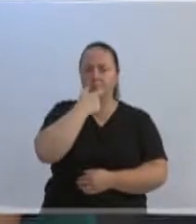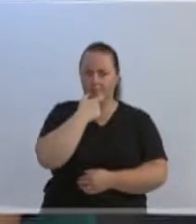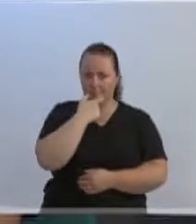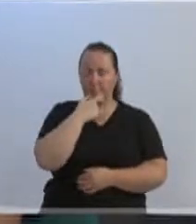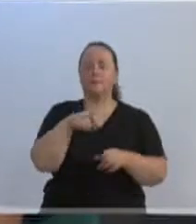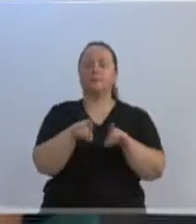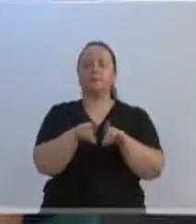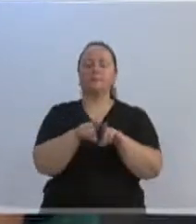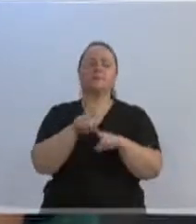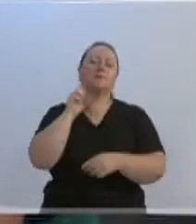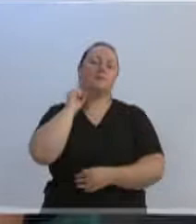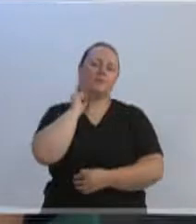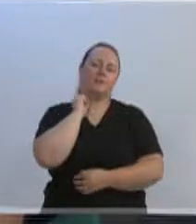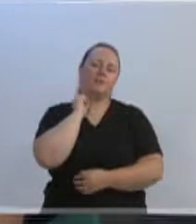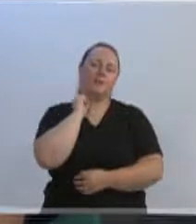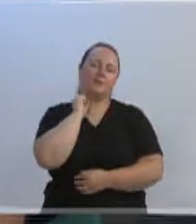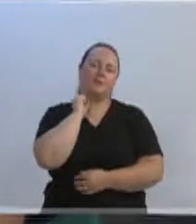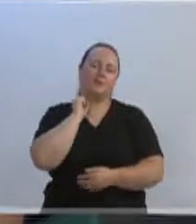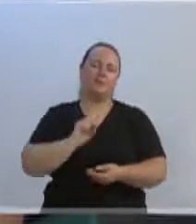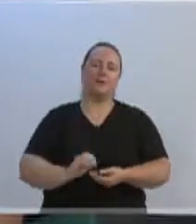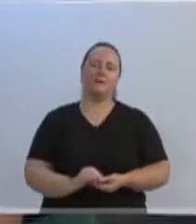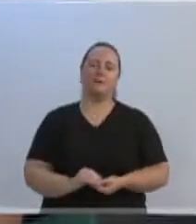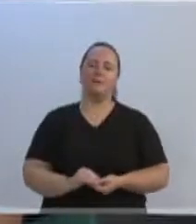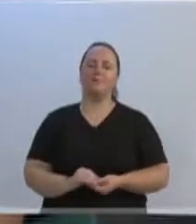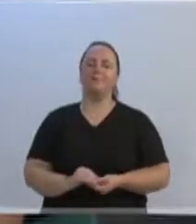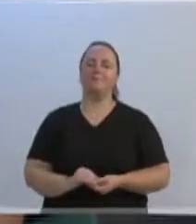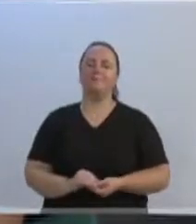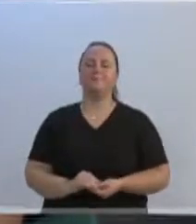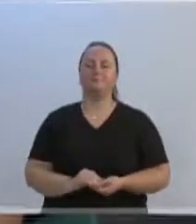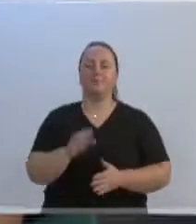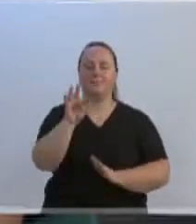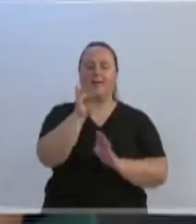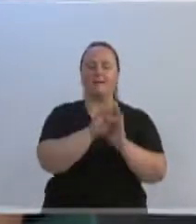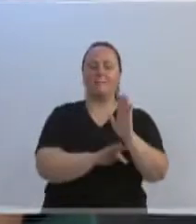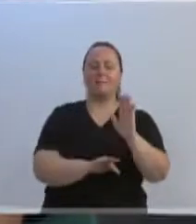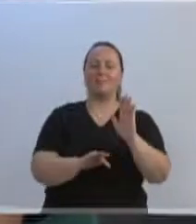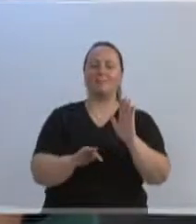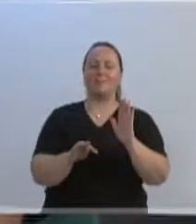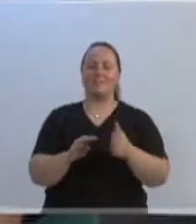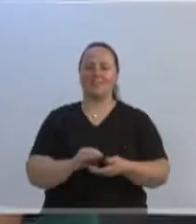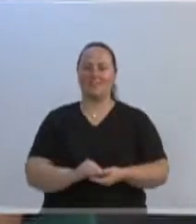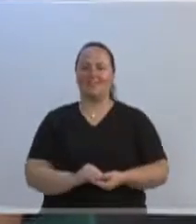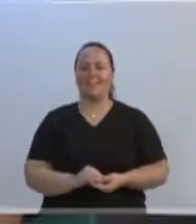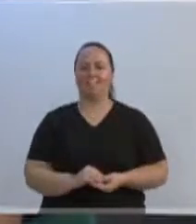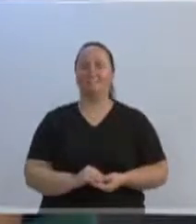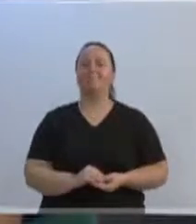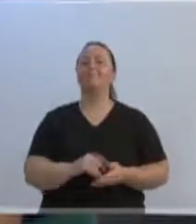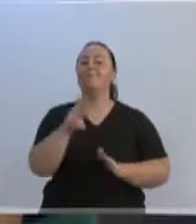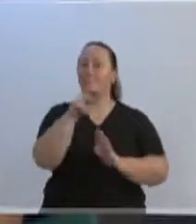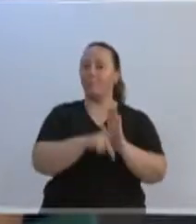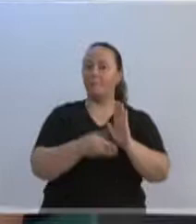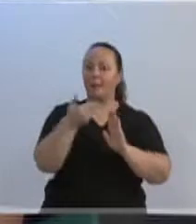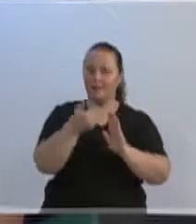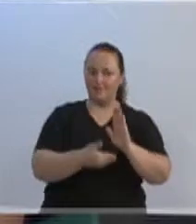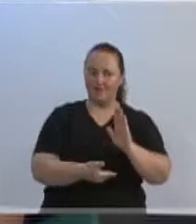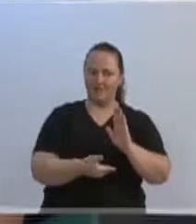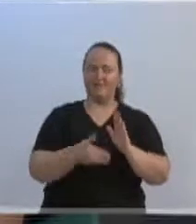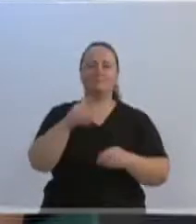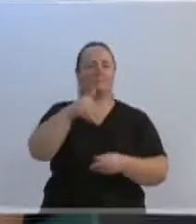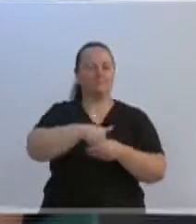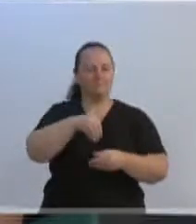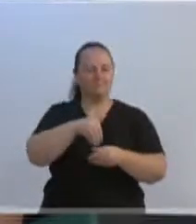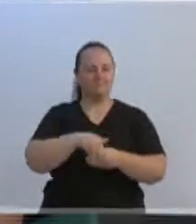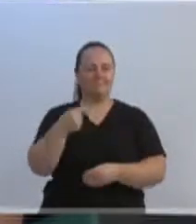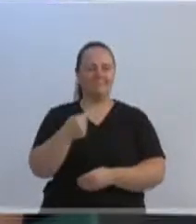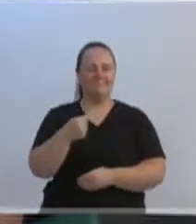e civil ao executivo matéria da ordem do dia exclusiva projeto em fase de votação em primeiro